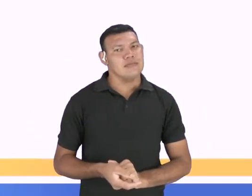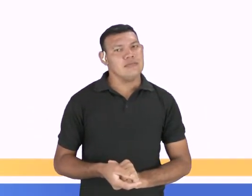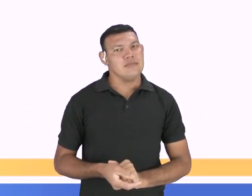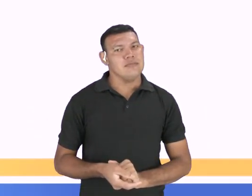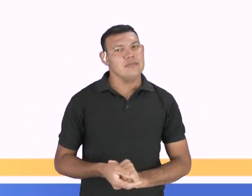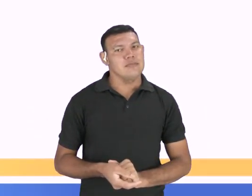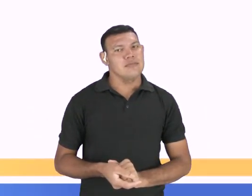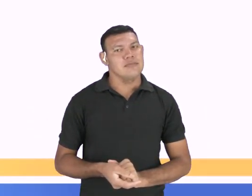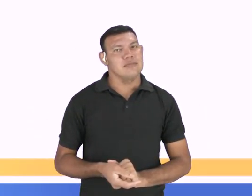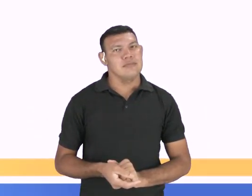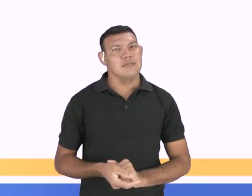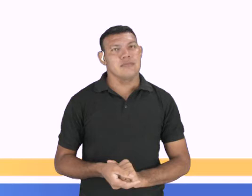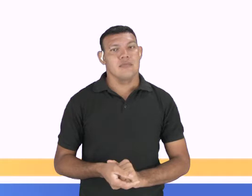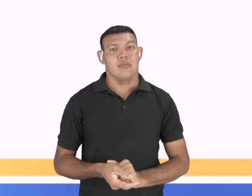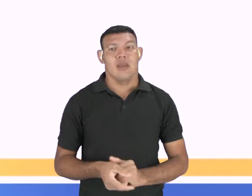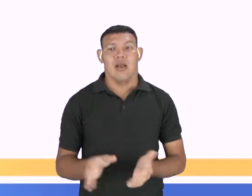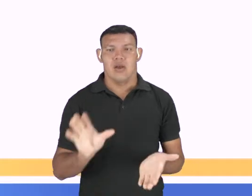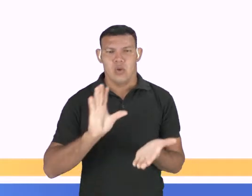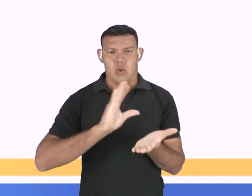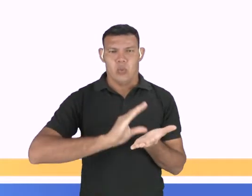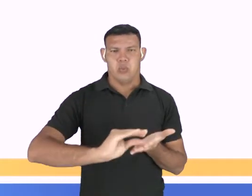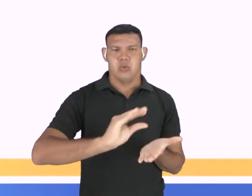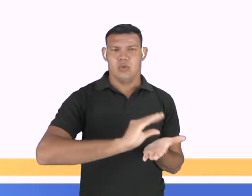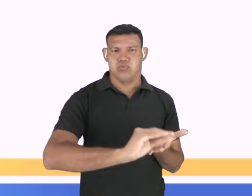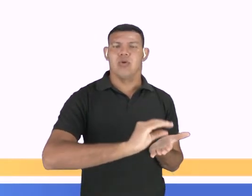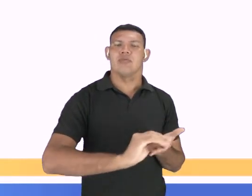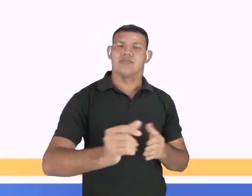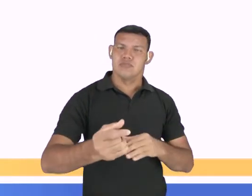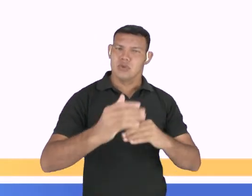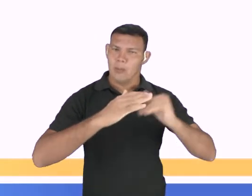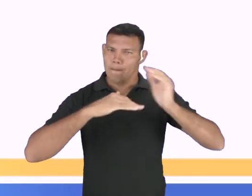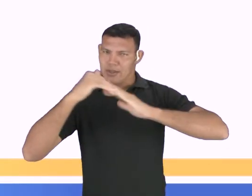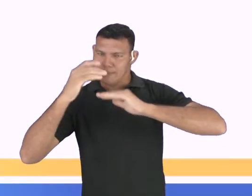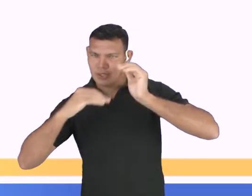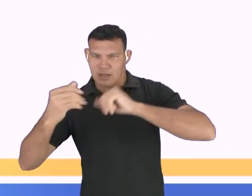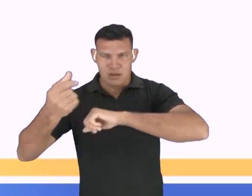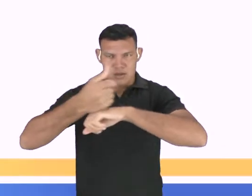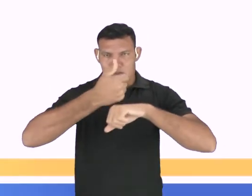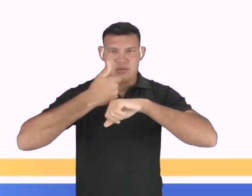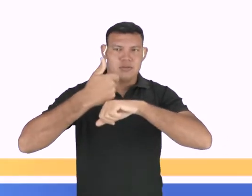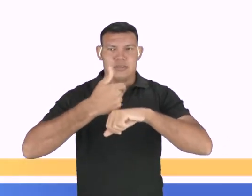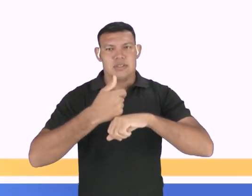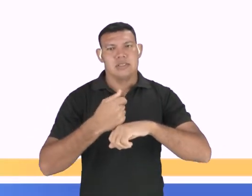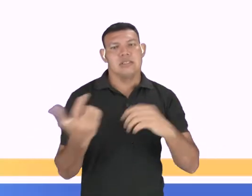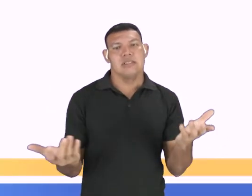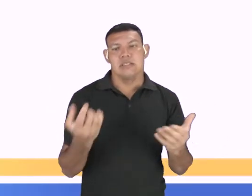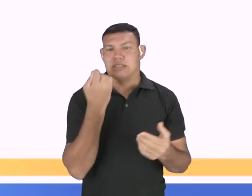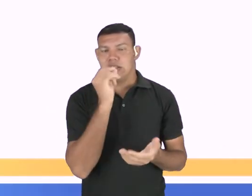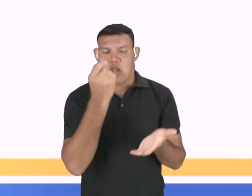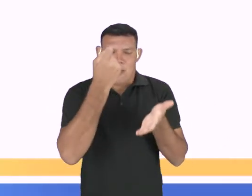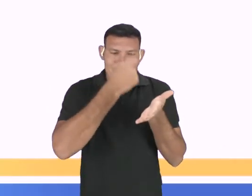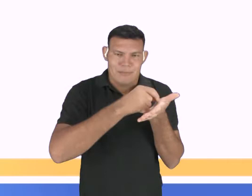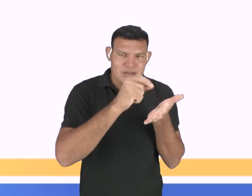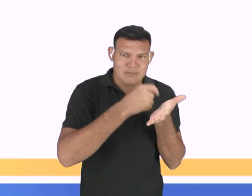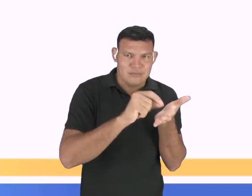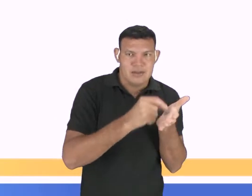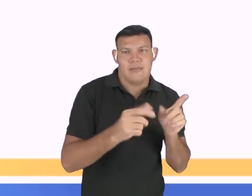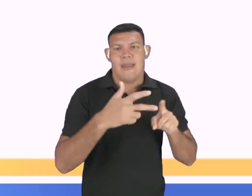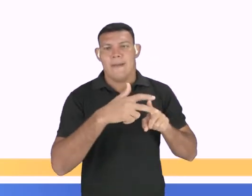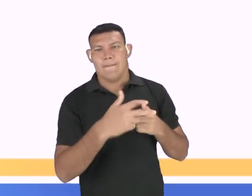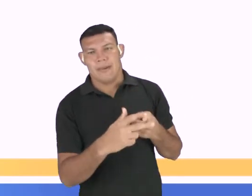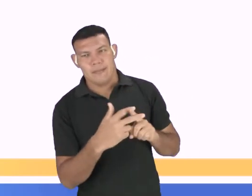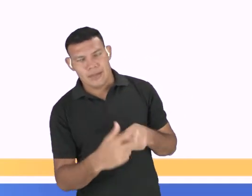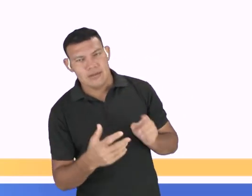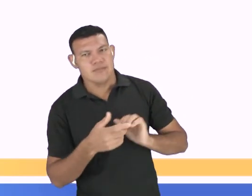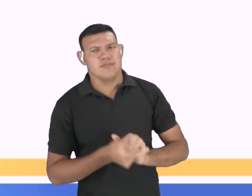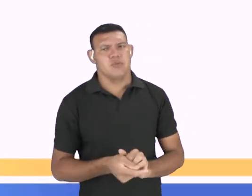investir de acordo com as suas qualificações, né? Se é um mecânico, se é um operário, se é um escritor. Então, a universalidade